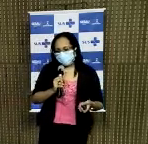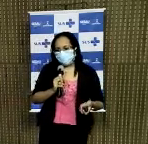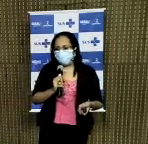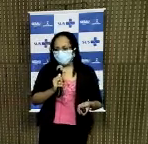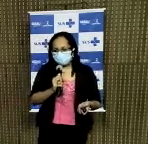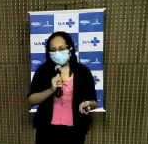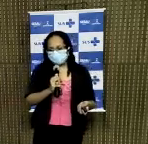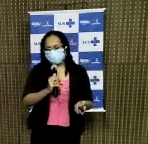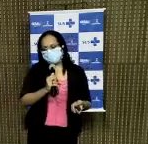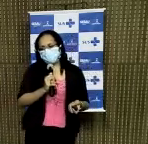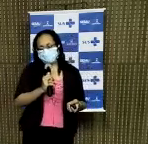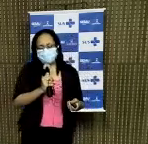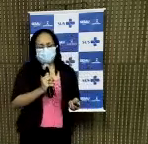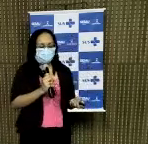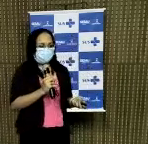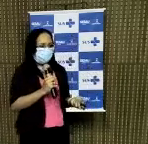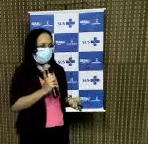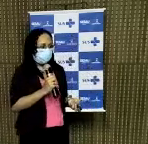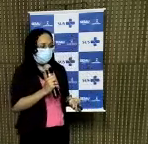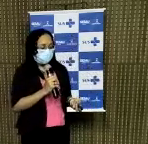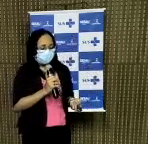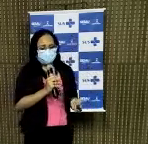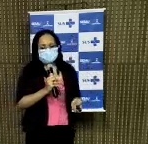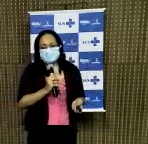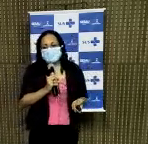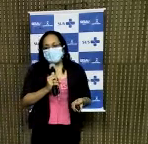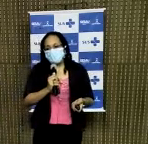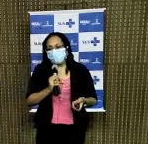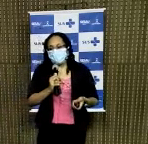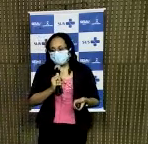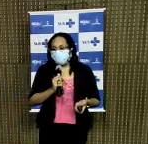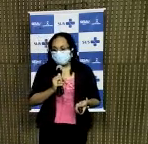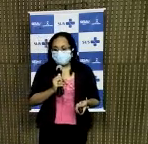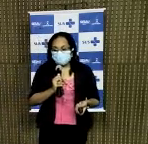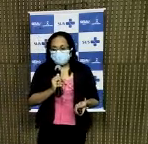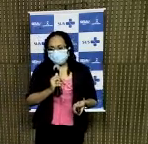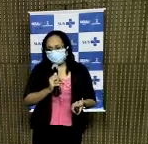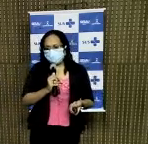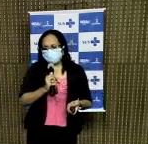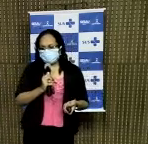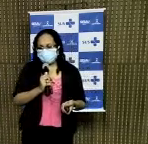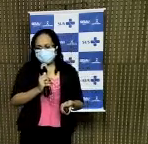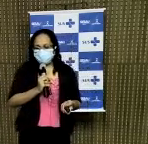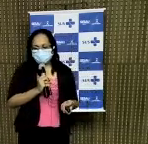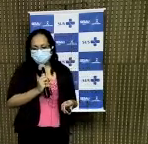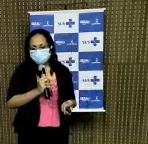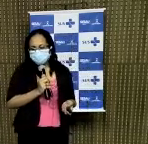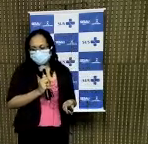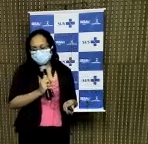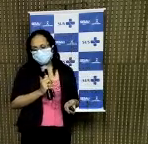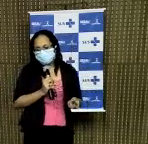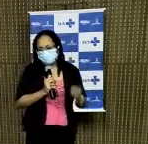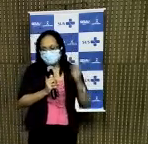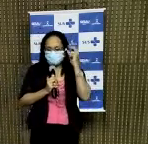nós tivemos um aumento, né, a visita com relação ao nível médio, mas ainda pode ser melhorado, nós reconhecemos, né,